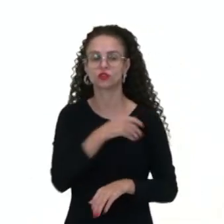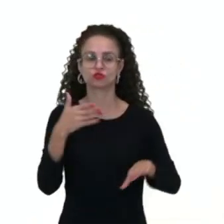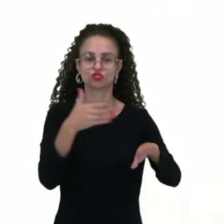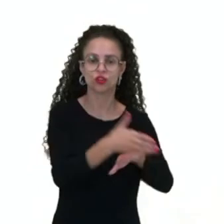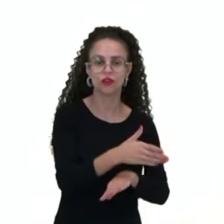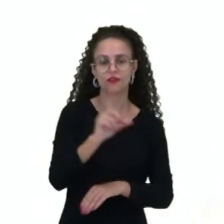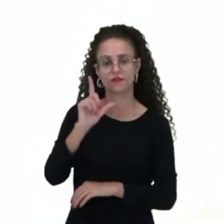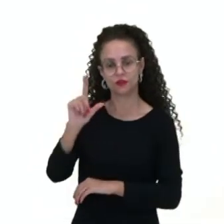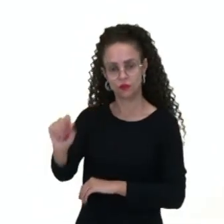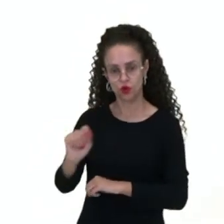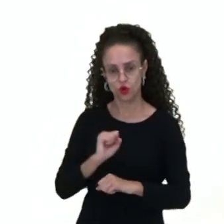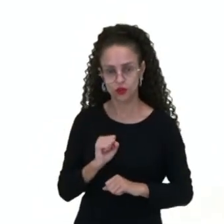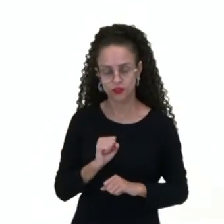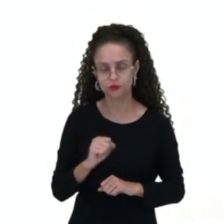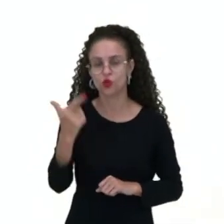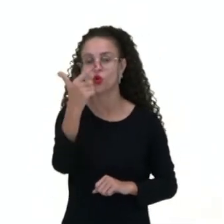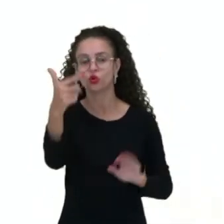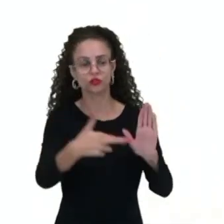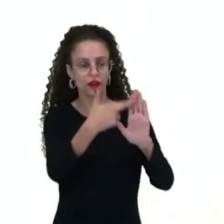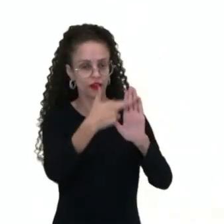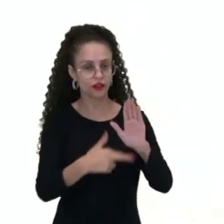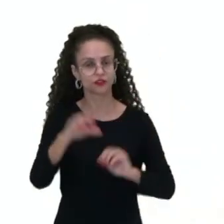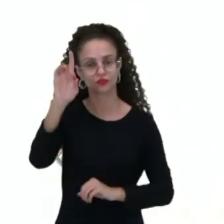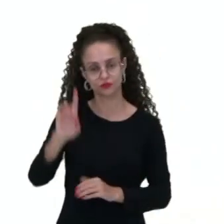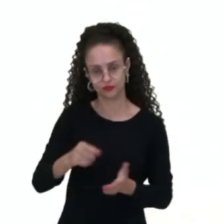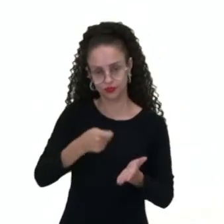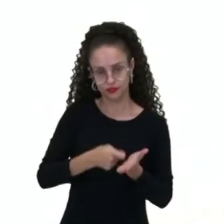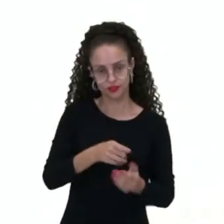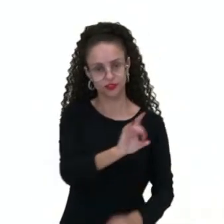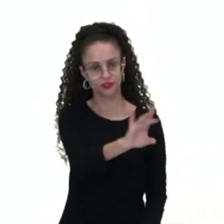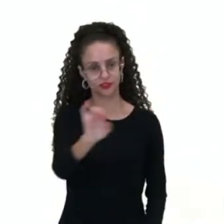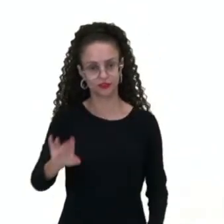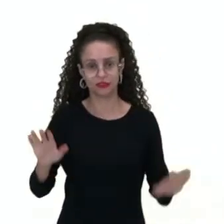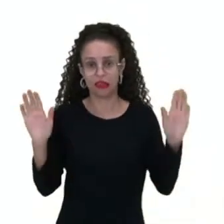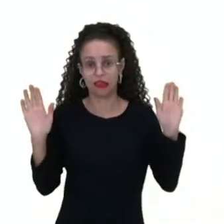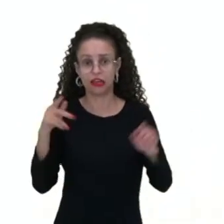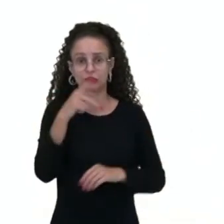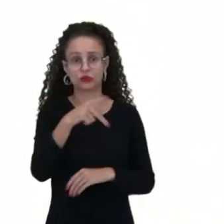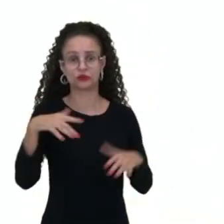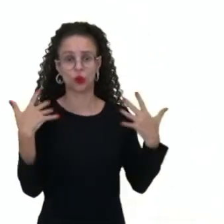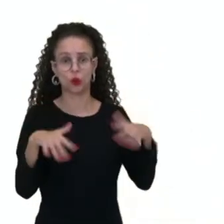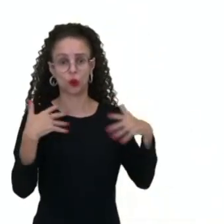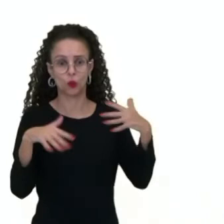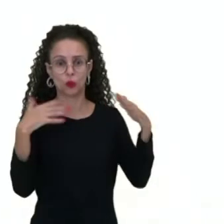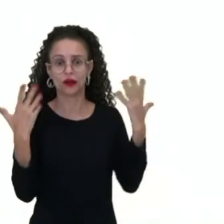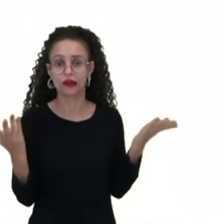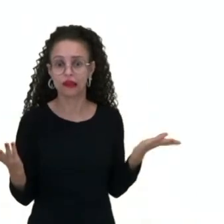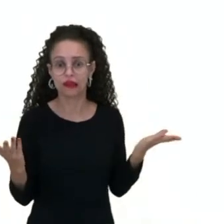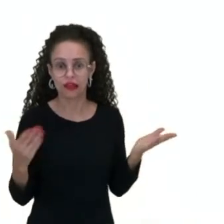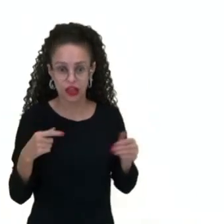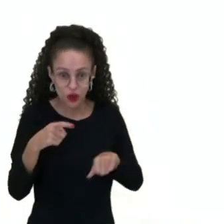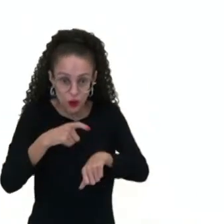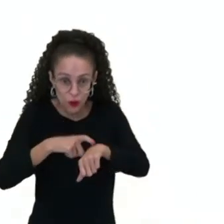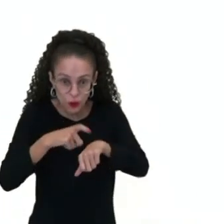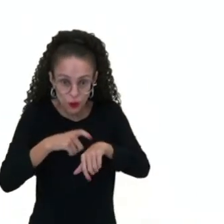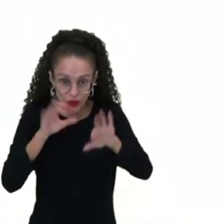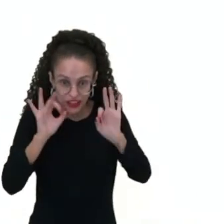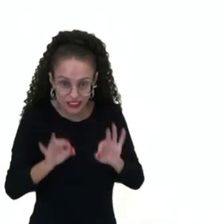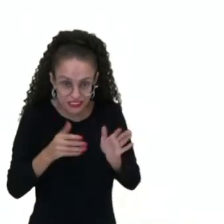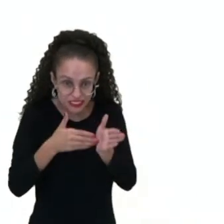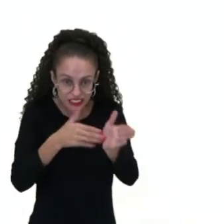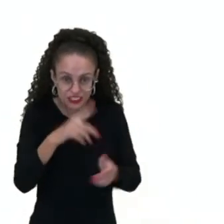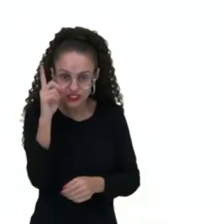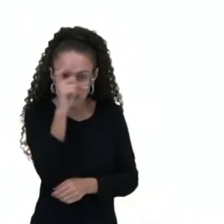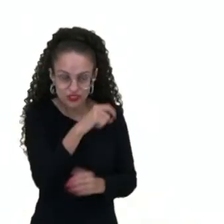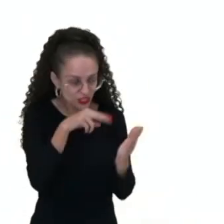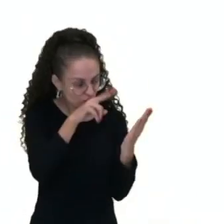sair. Quais são as demais regras, direitos, deveres de cada um? Gente, professor do céu, até o horário deve ser assim muito